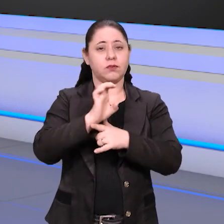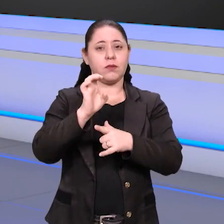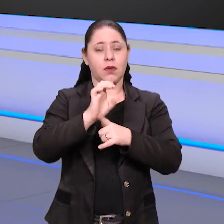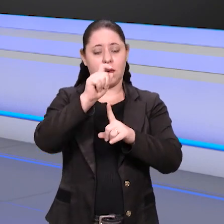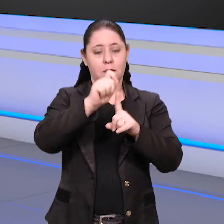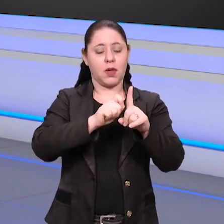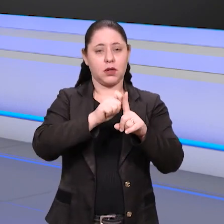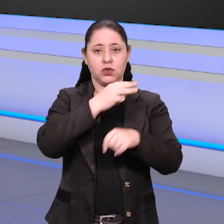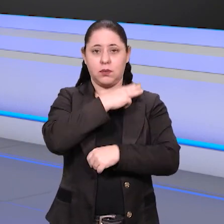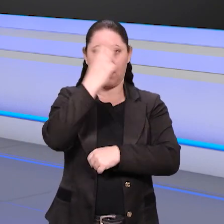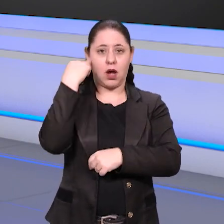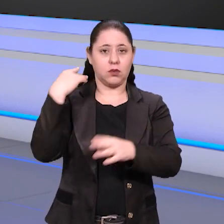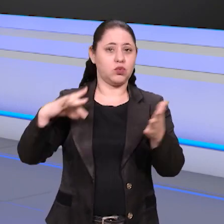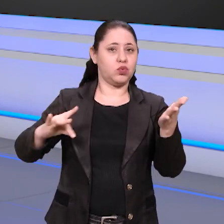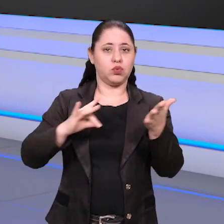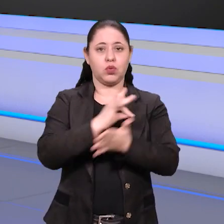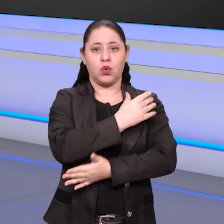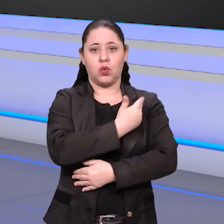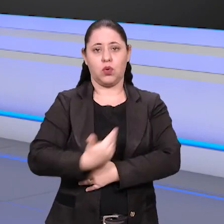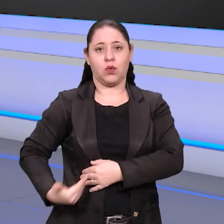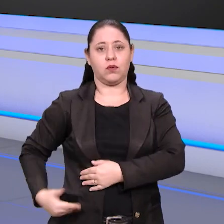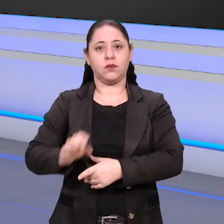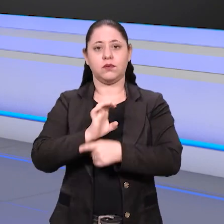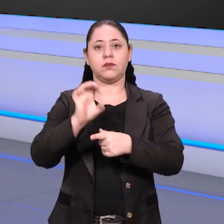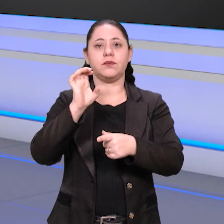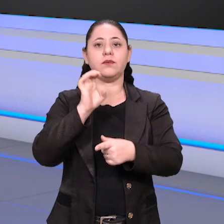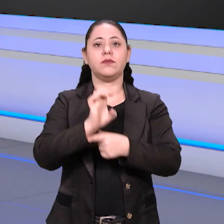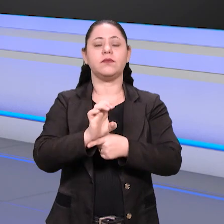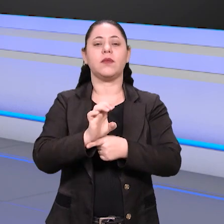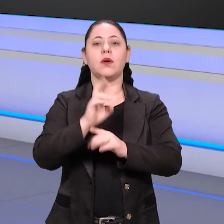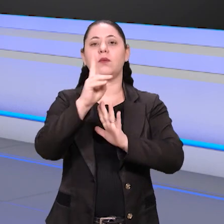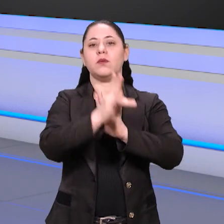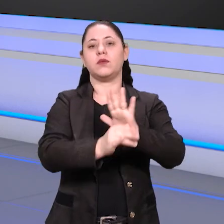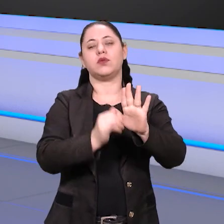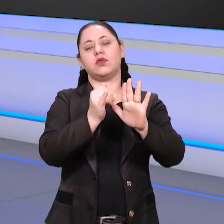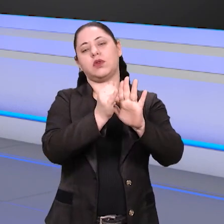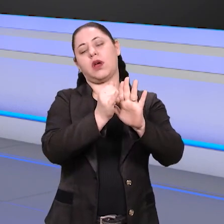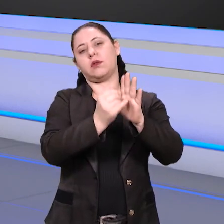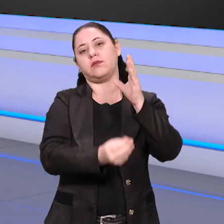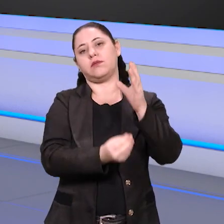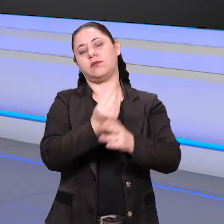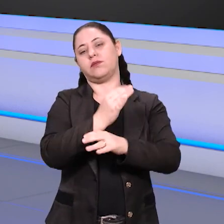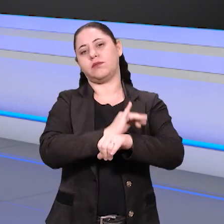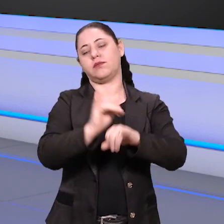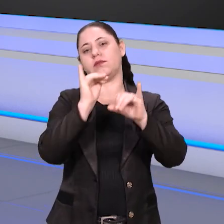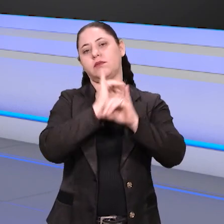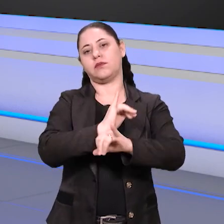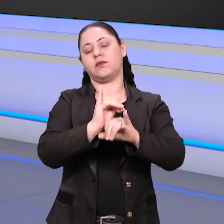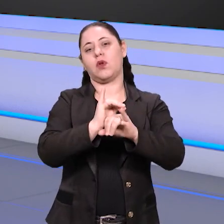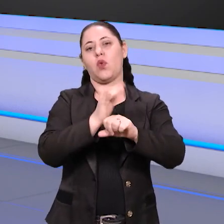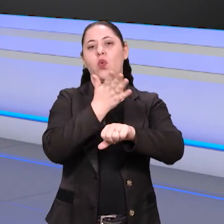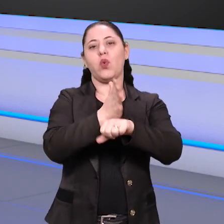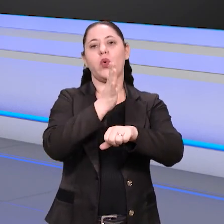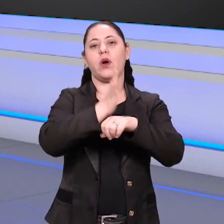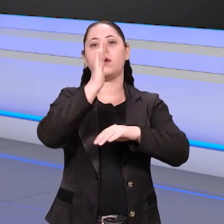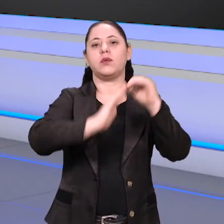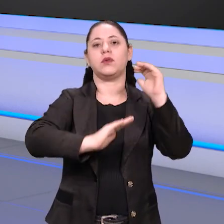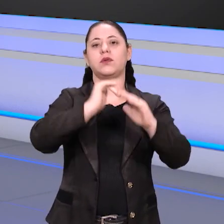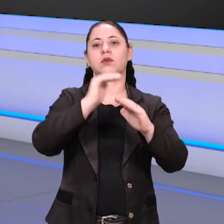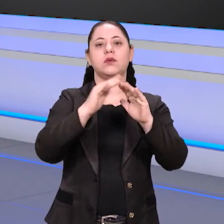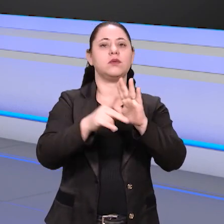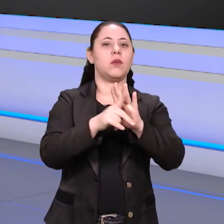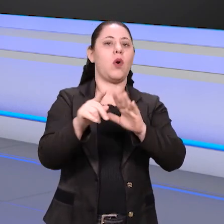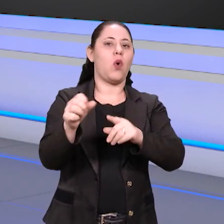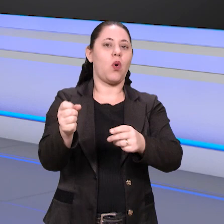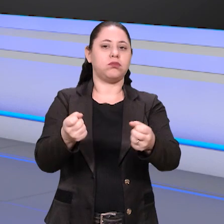no mês de maio foi sancionado pelo governo do estado o projeto que institui o Programa Estadual de Qualificação